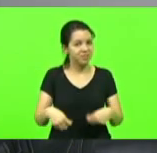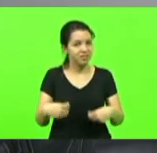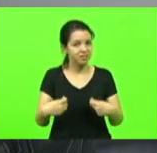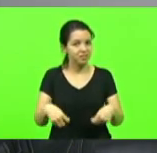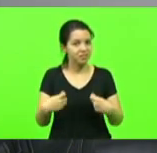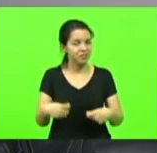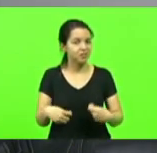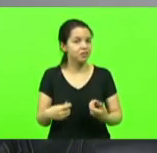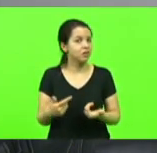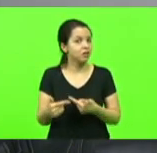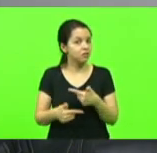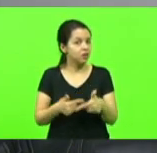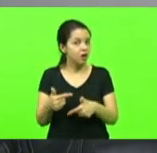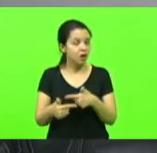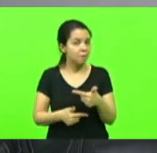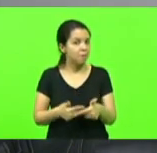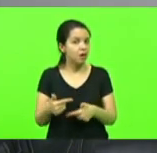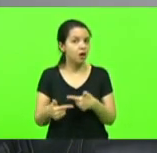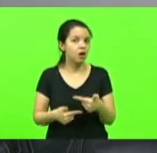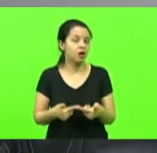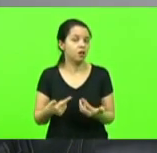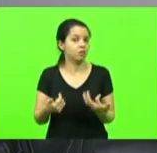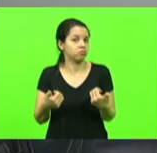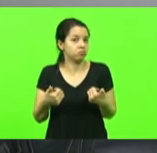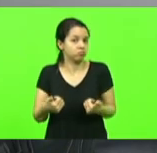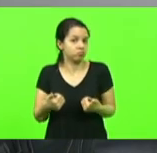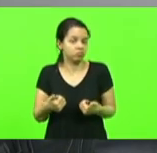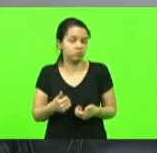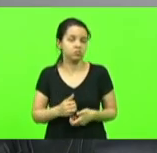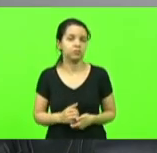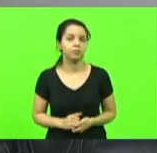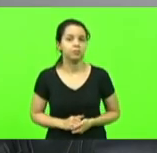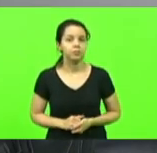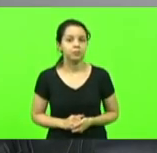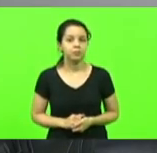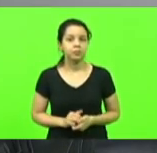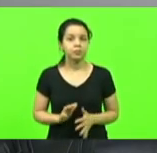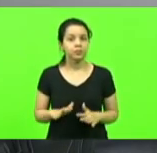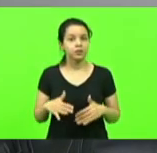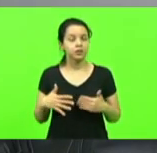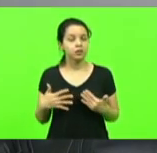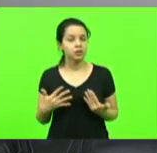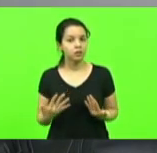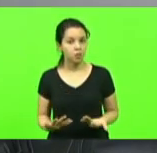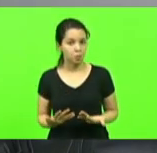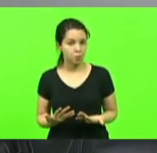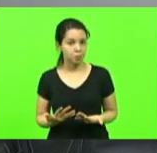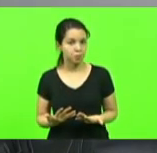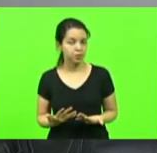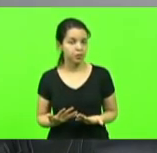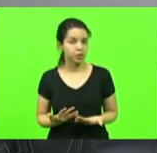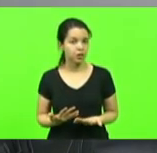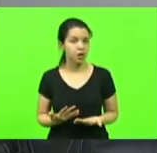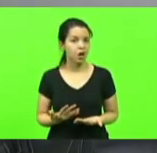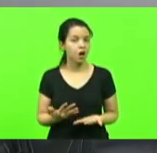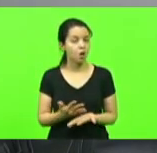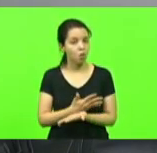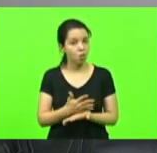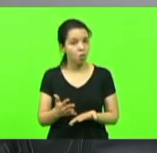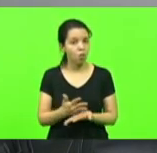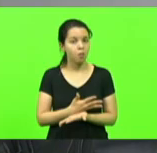desempenharem as suas funções a contento. Então, são algumas das conclusões,